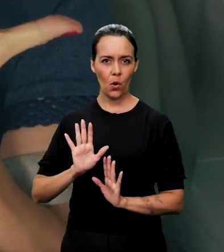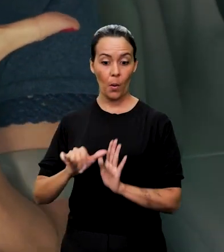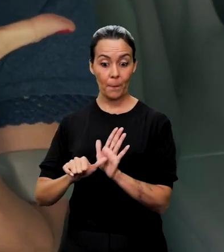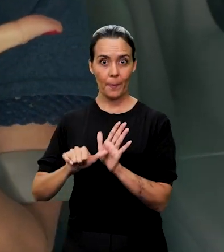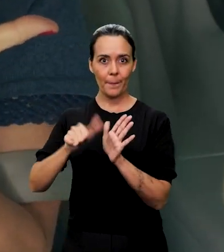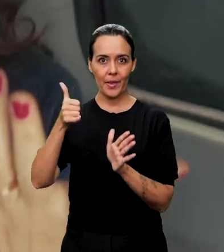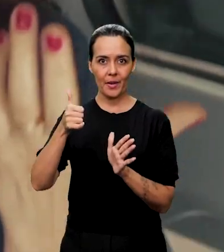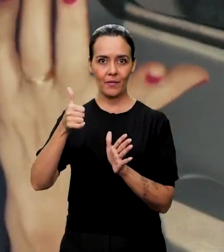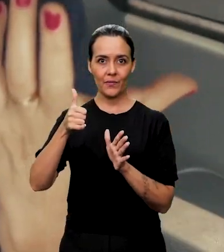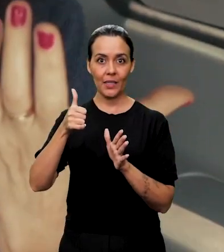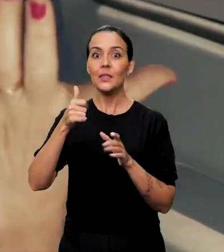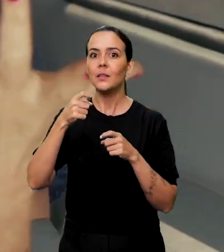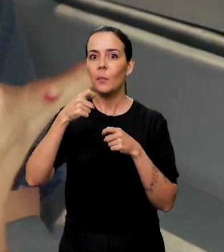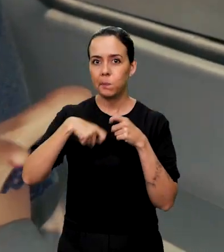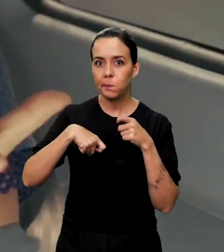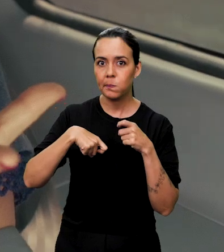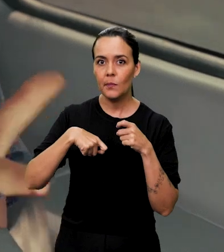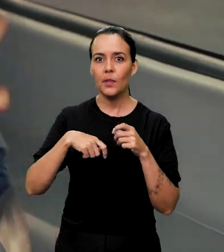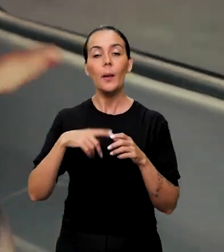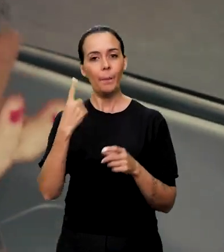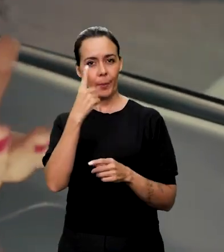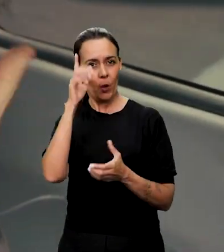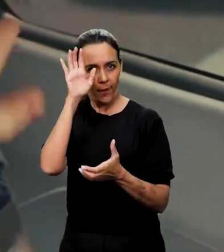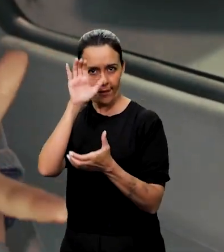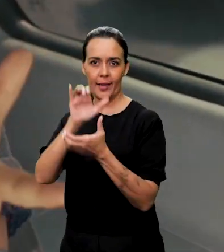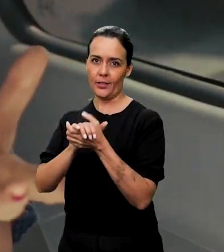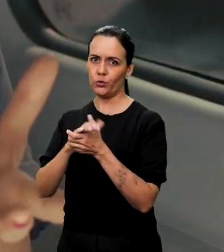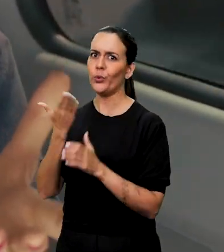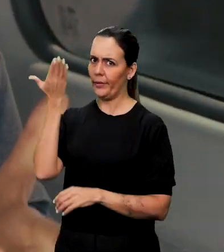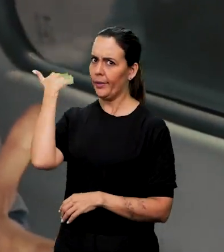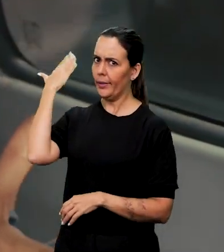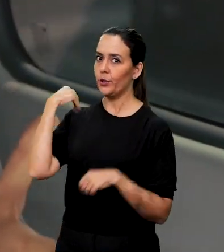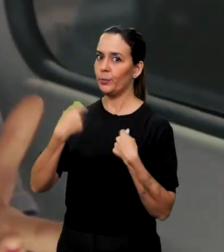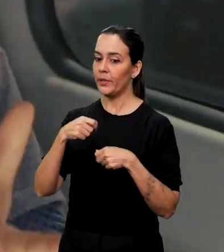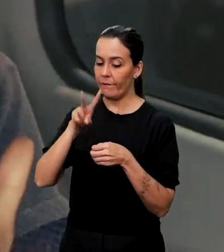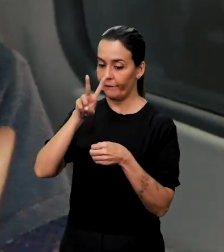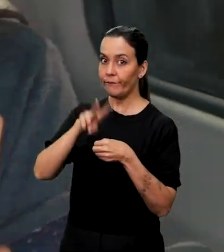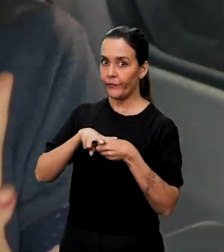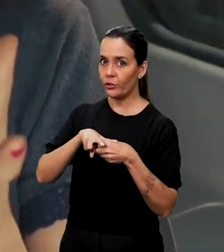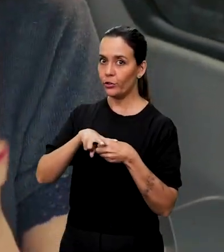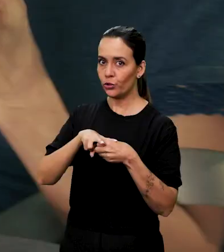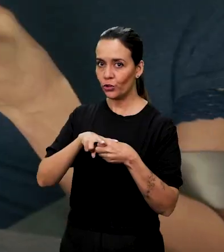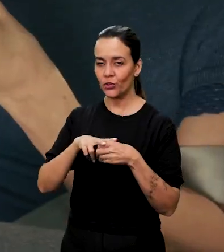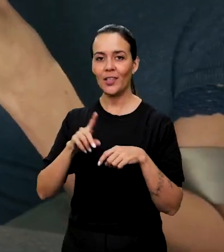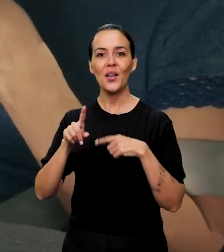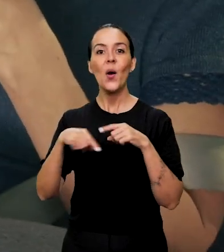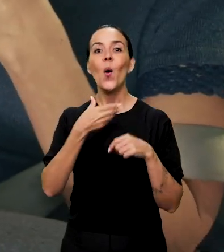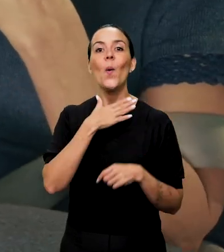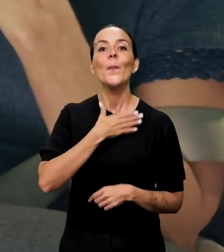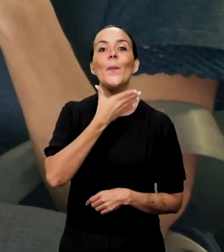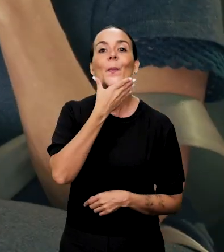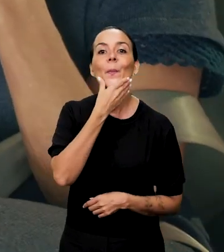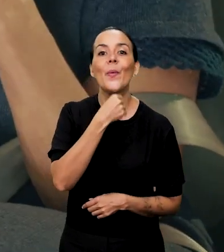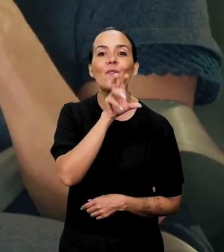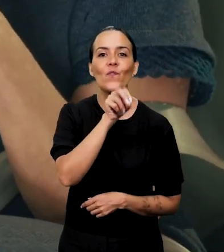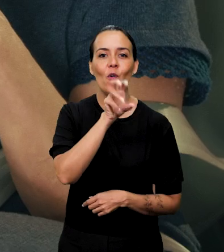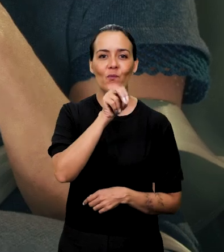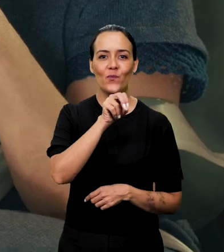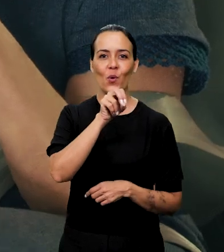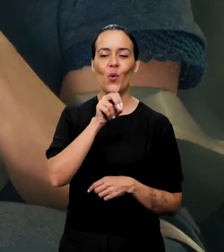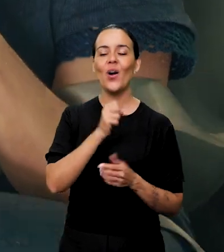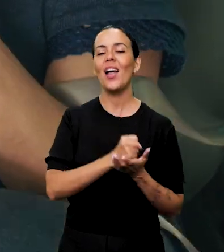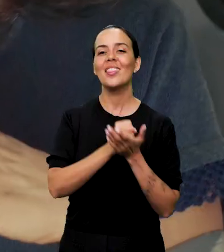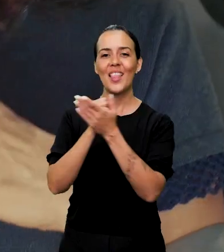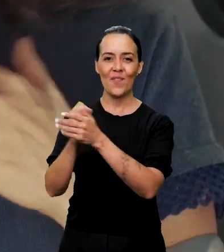relação sexual, ela casou, naquela época, né, tinha que casar virgem, e aí o meu avô levou ela para assistir o Gordo e o Magro